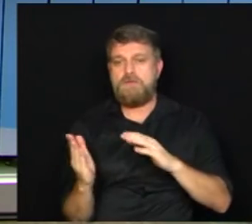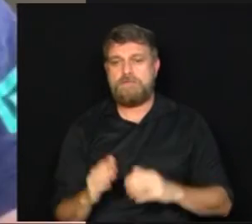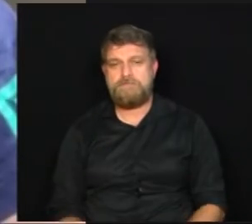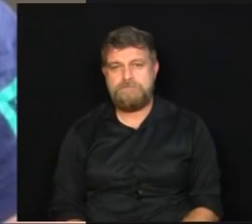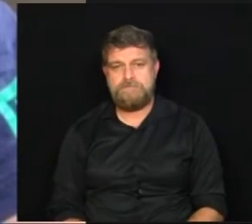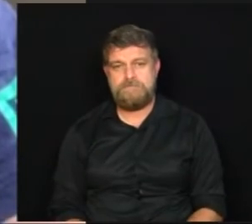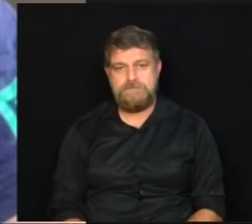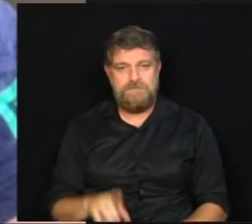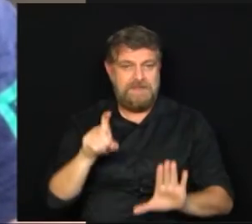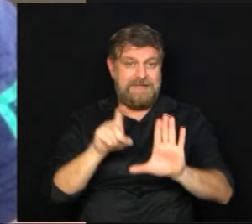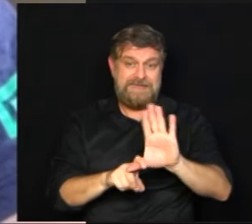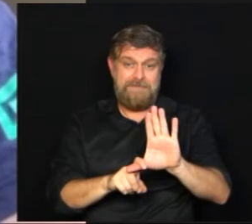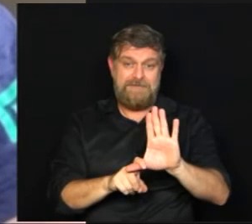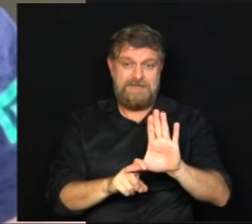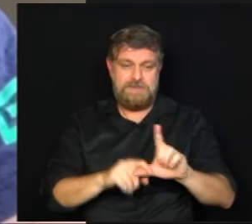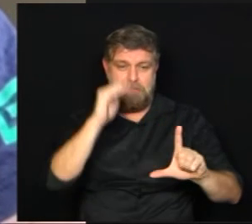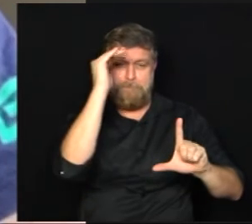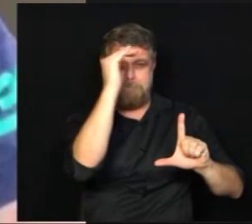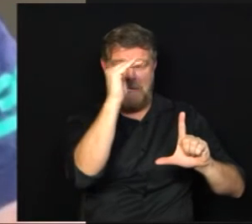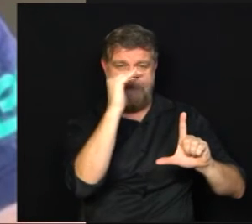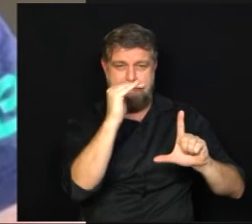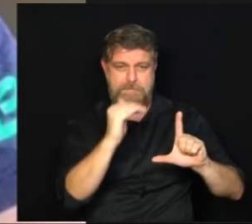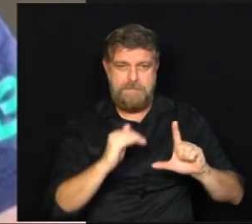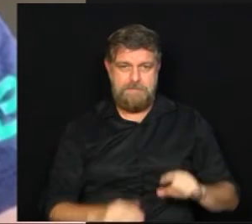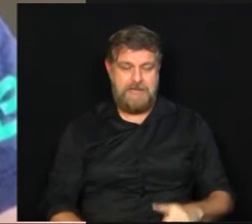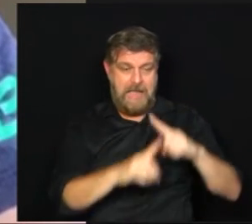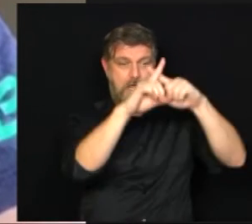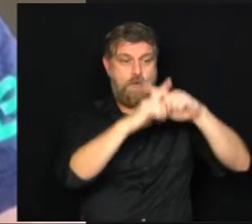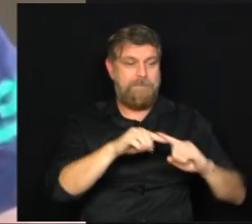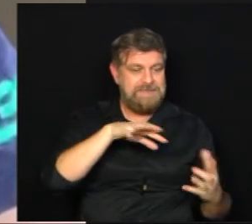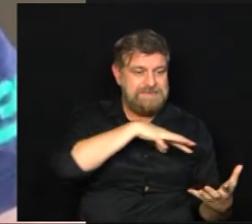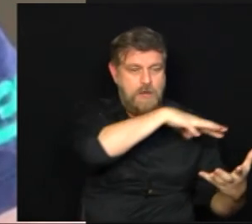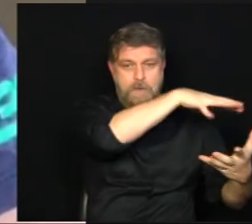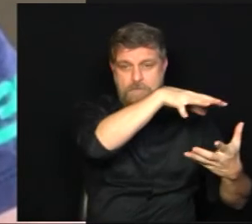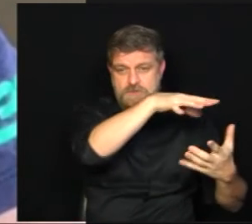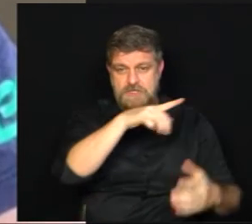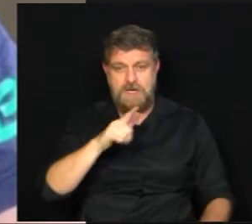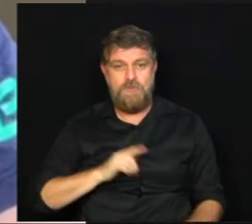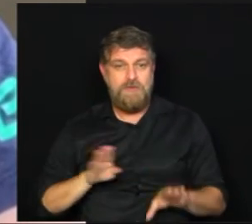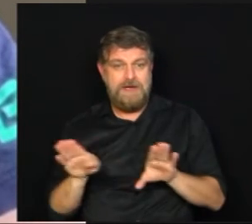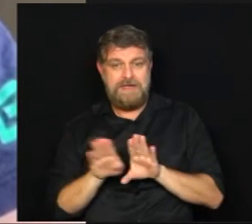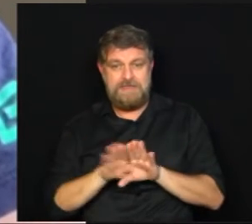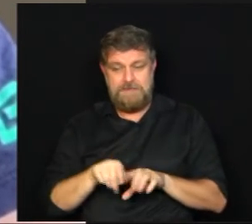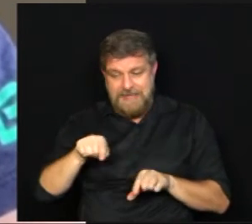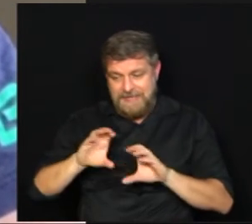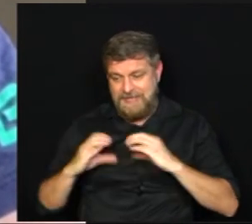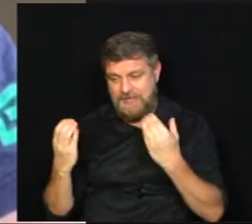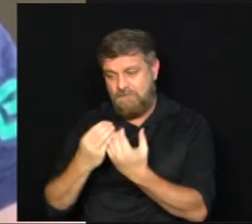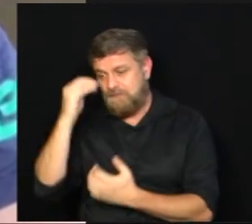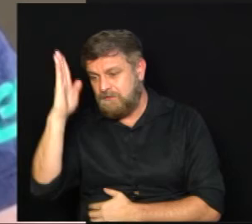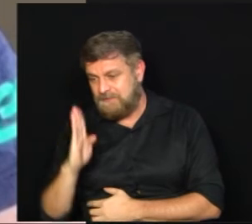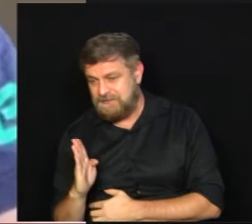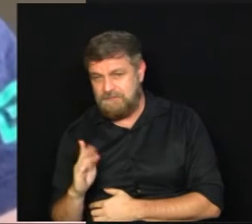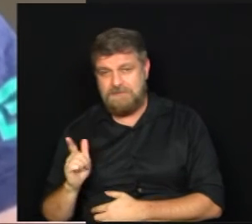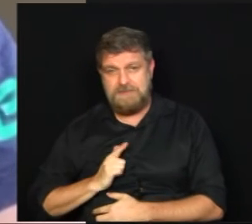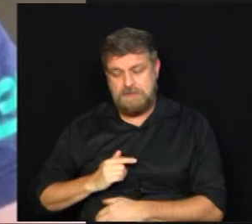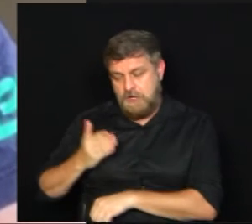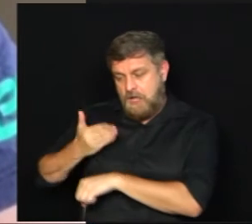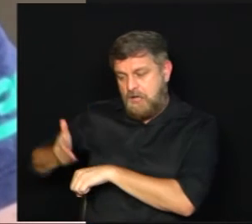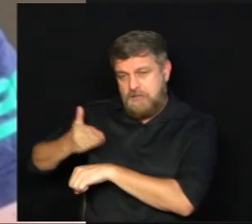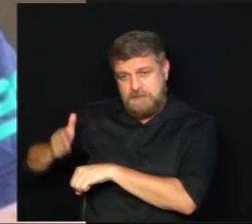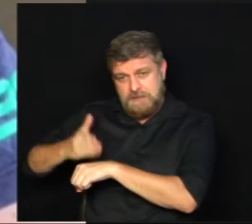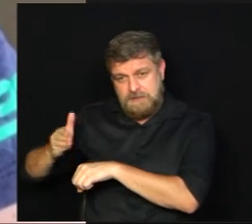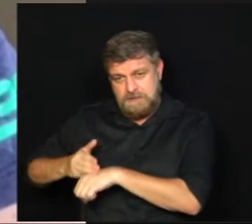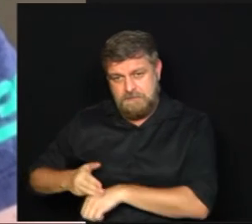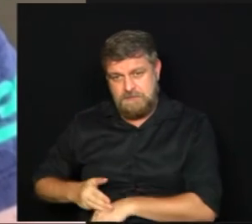Isso depende muito do calendário internacional e o calendário da confederação. Nós treinamos de acordo com